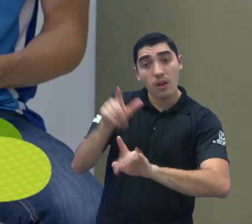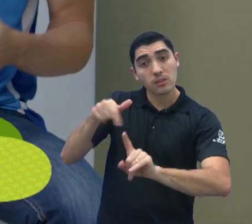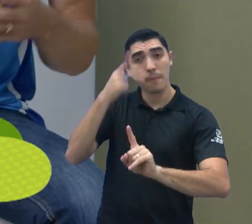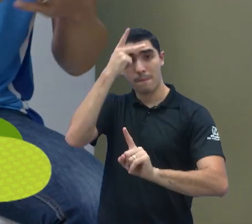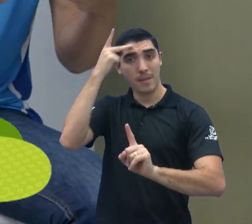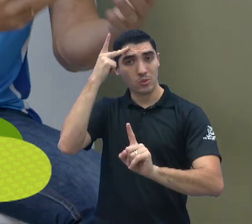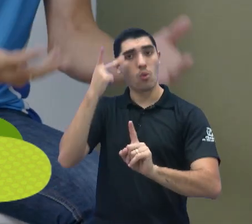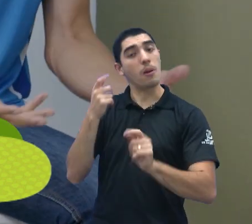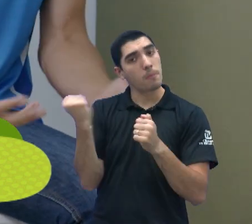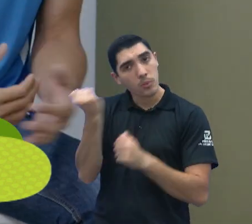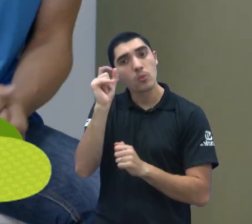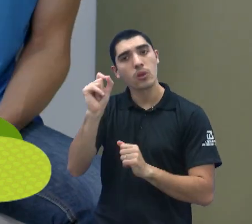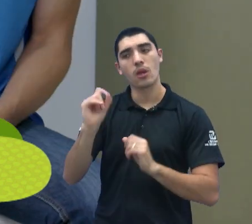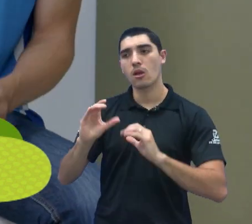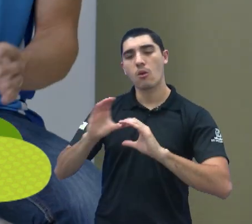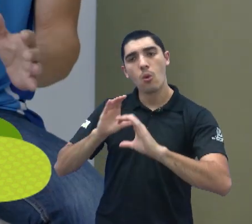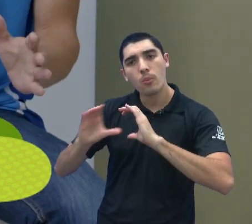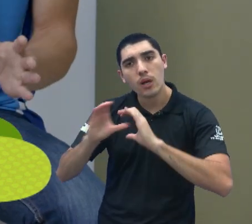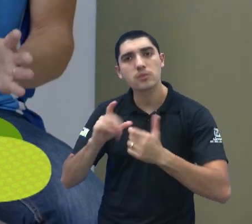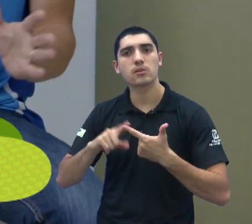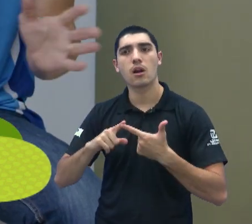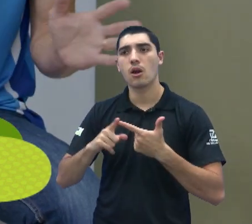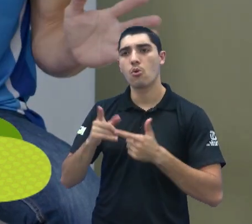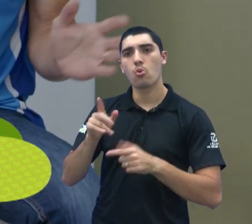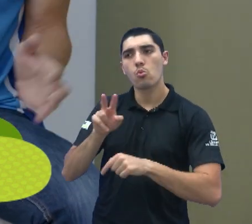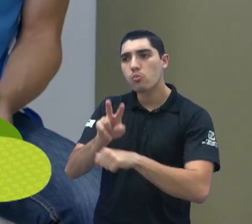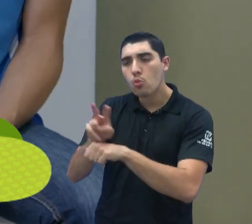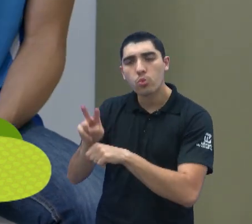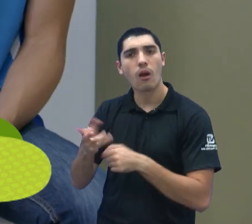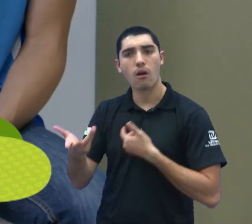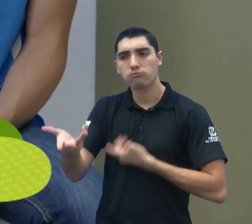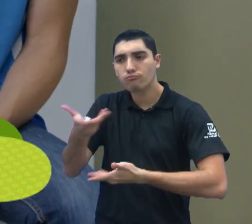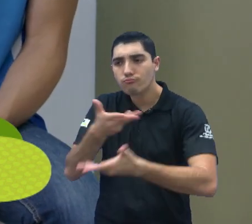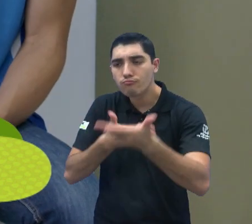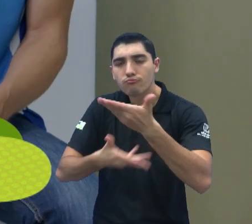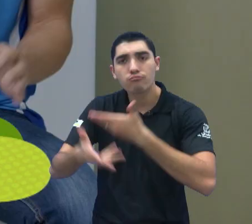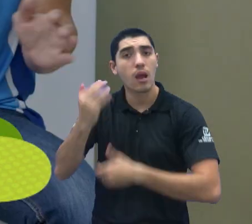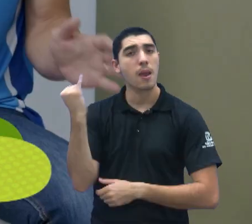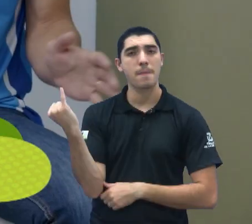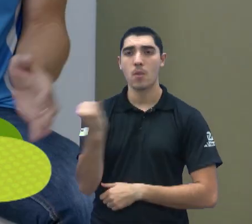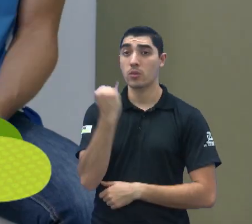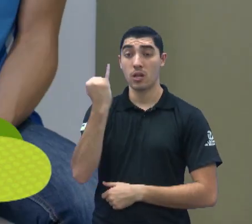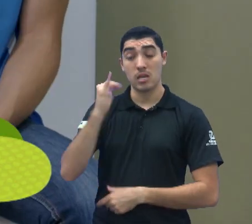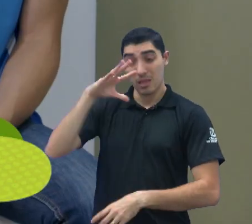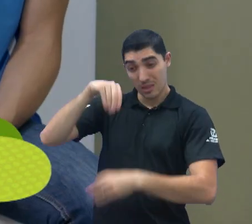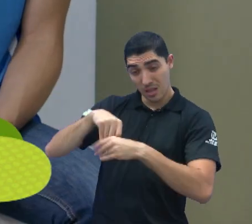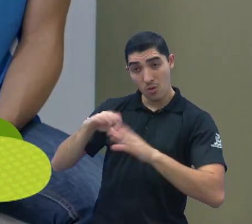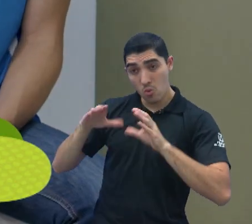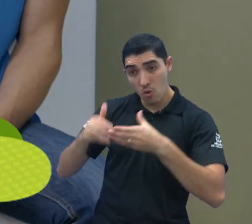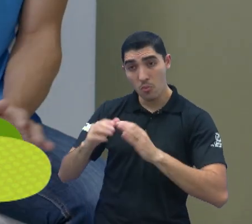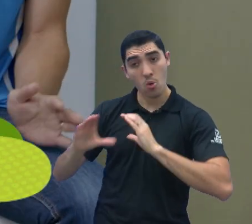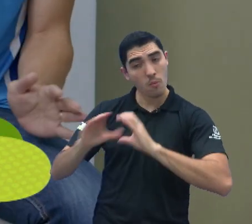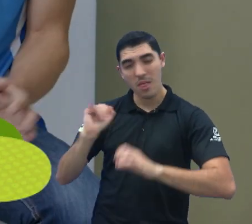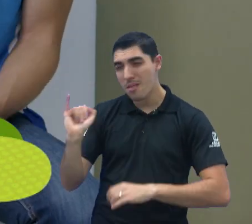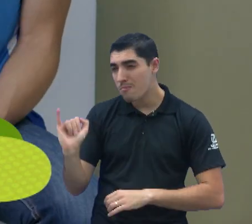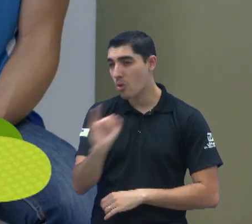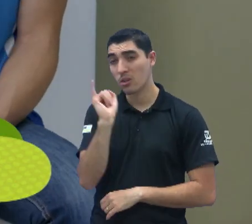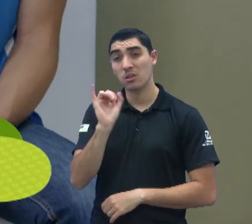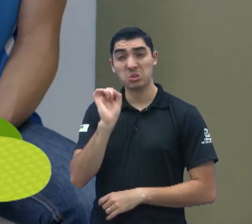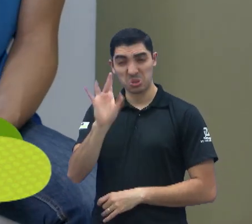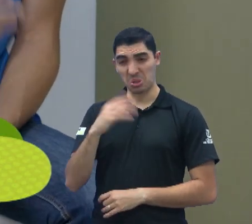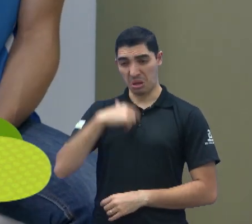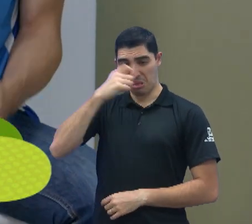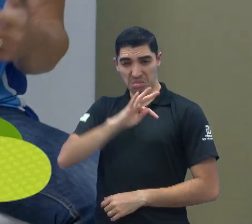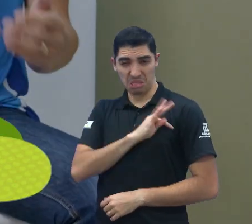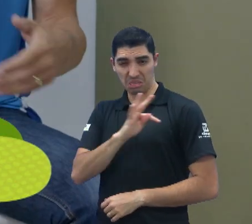bem, saber como conduzir o grupo, eu acho que isso faz a diferença hoje no trabalho, porque ser só técnico, acho que já passou